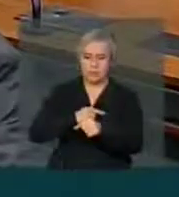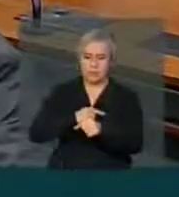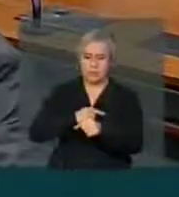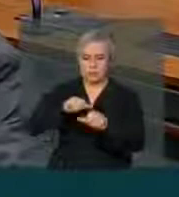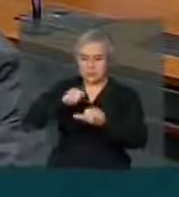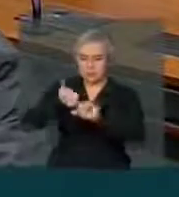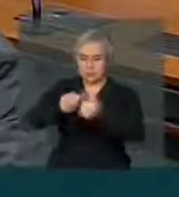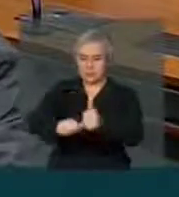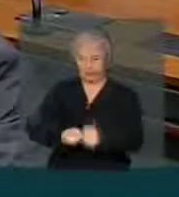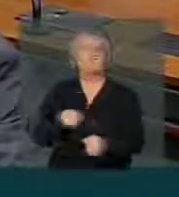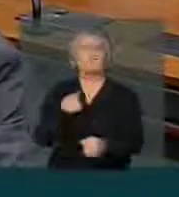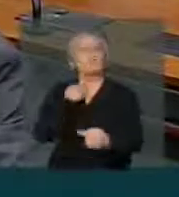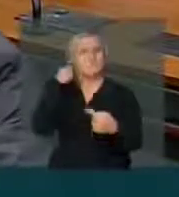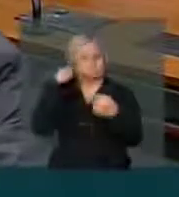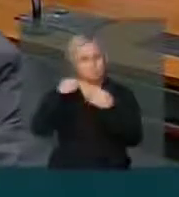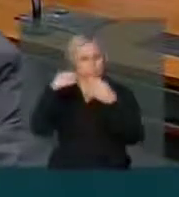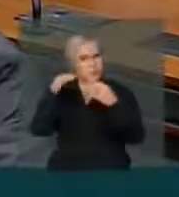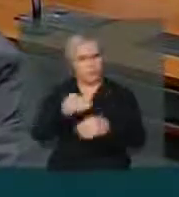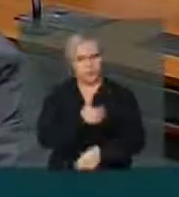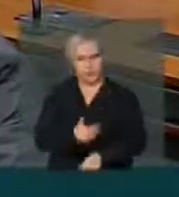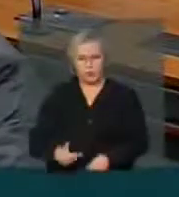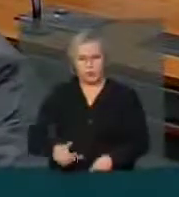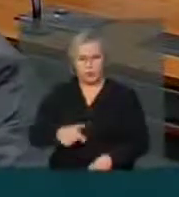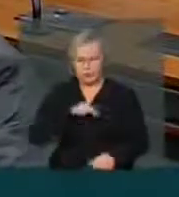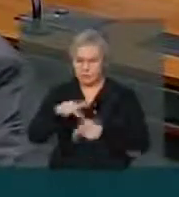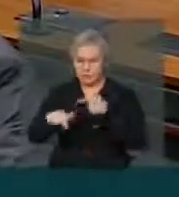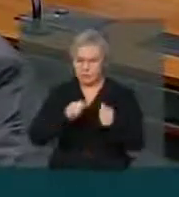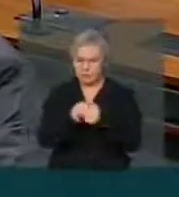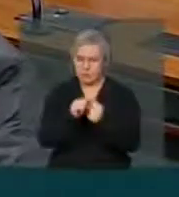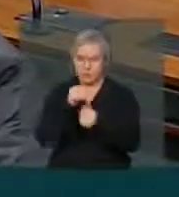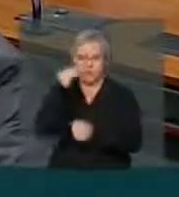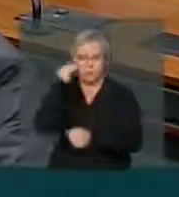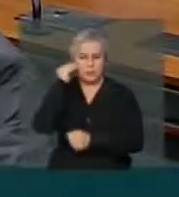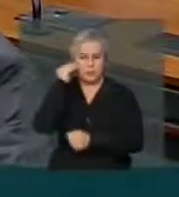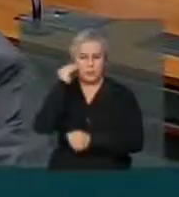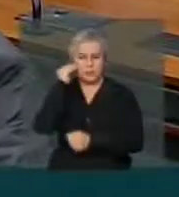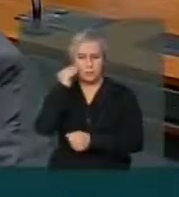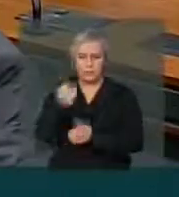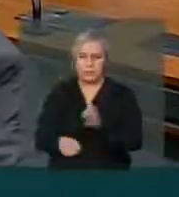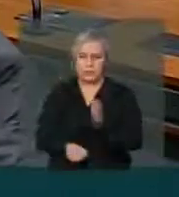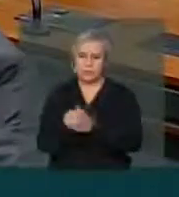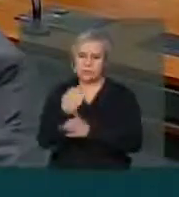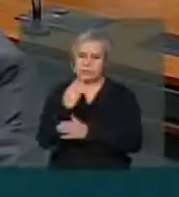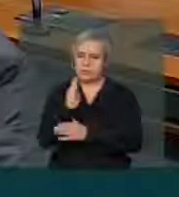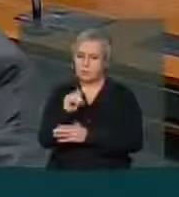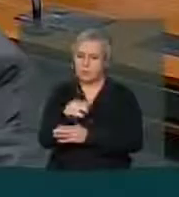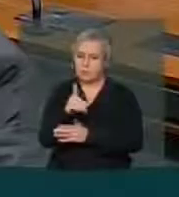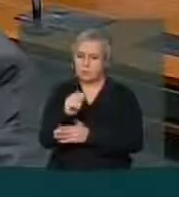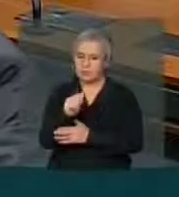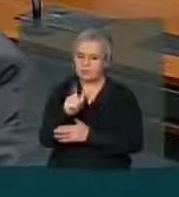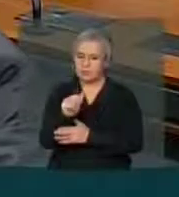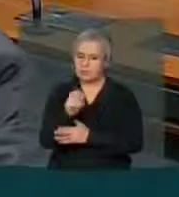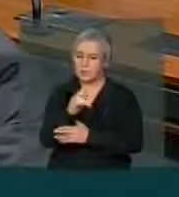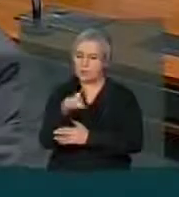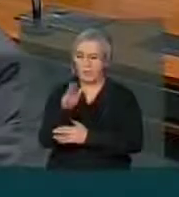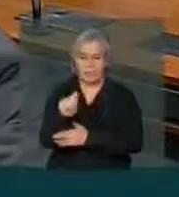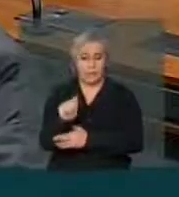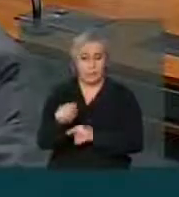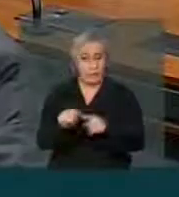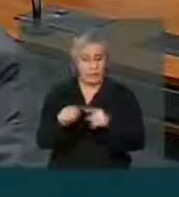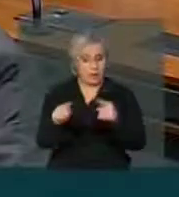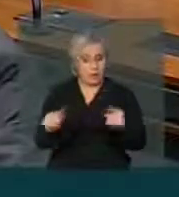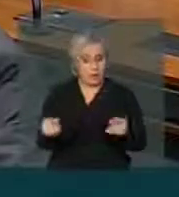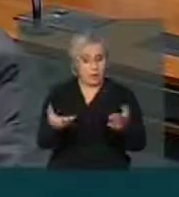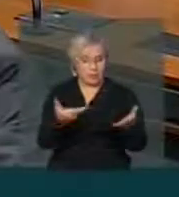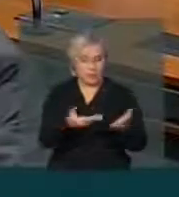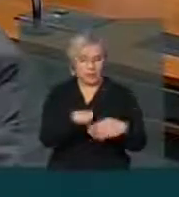correto, concordamos, estamos trabalhando, o governo está trabalhando no sentido de colocar a banda larga nesse negócio, né? Mas esse negócio não poderia